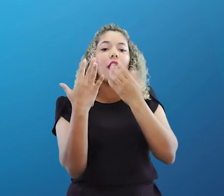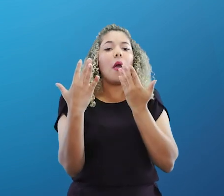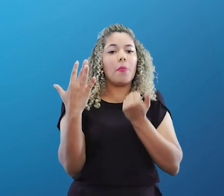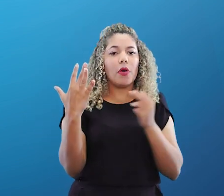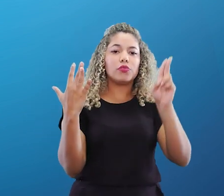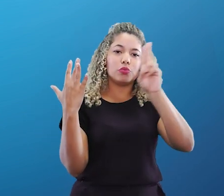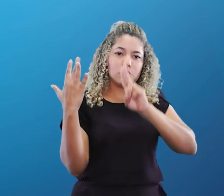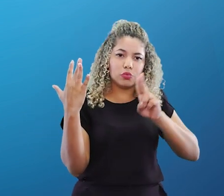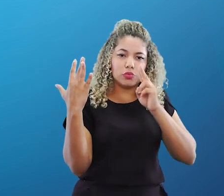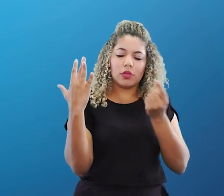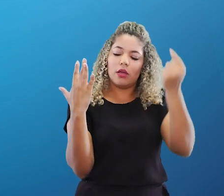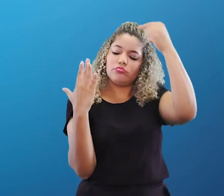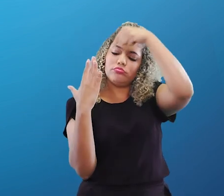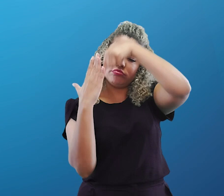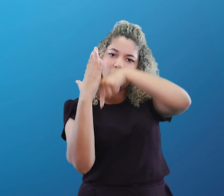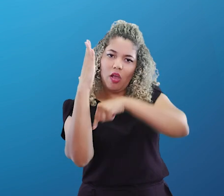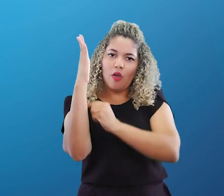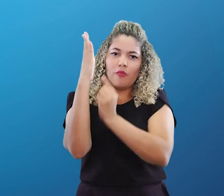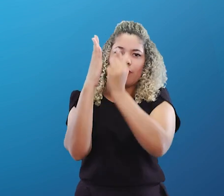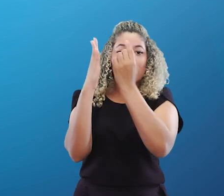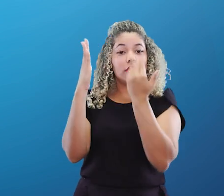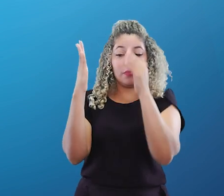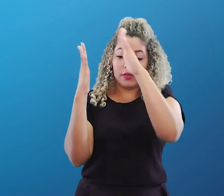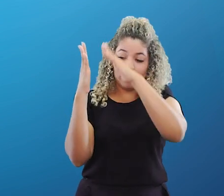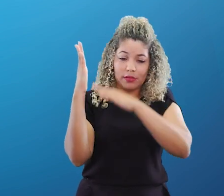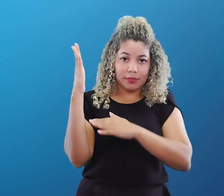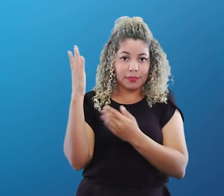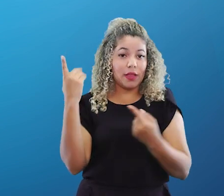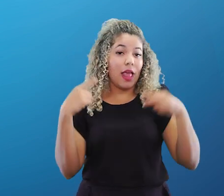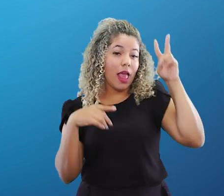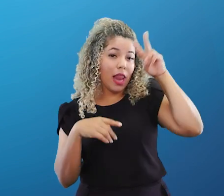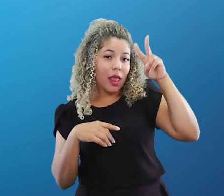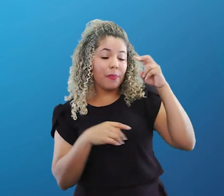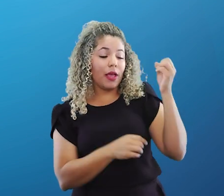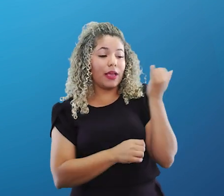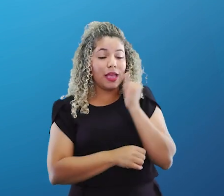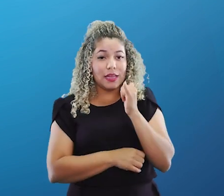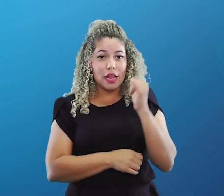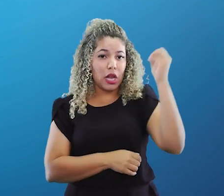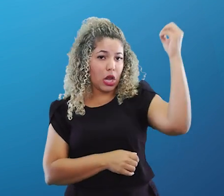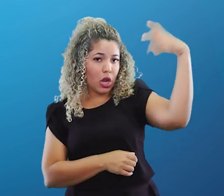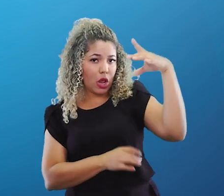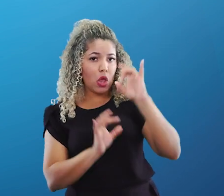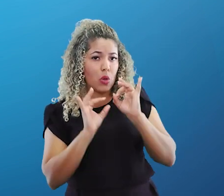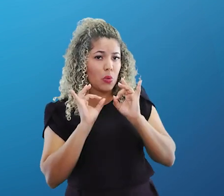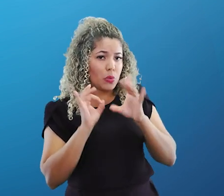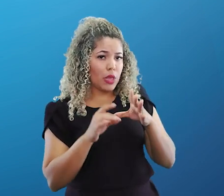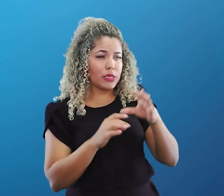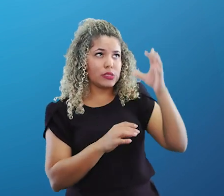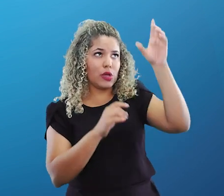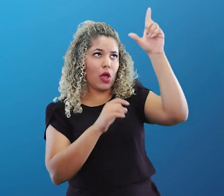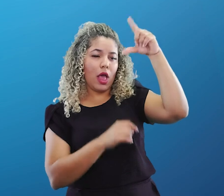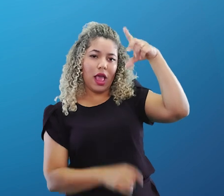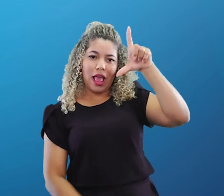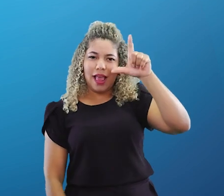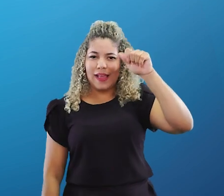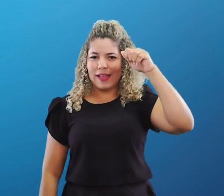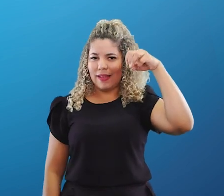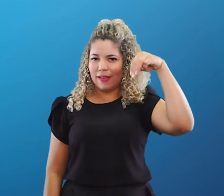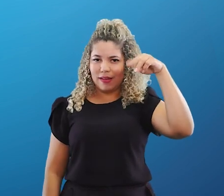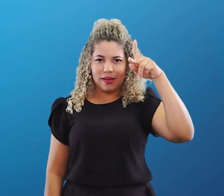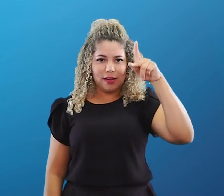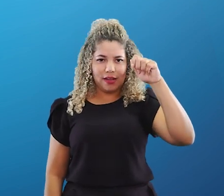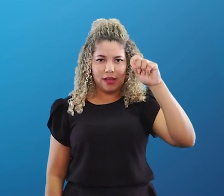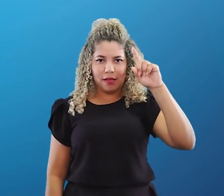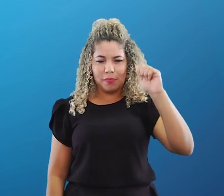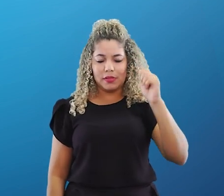isso que elas podem utilizar no processo de fotossíntese. Vamos lembrar que a energia luminosa não é apenas lâmpadas, que